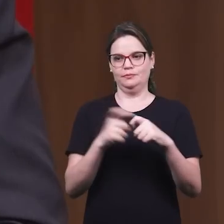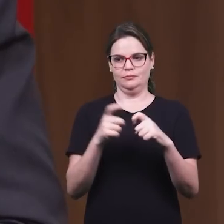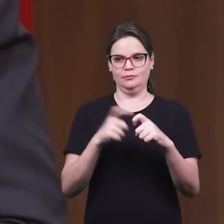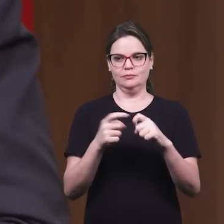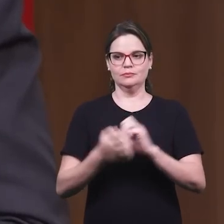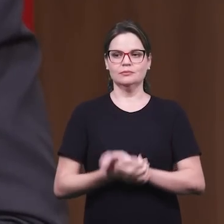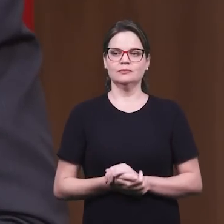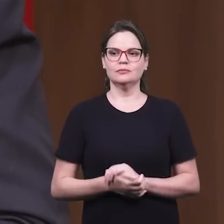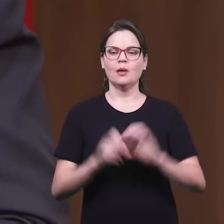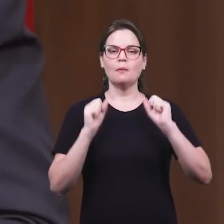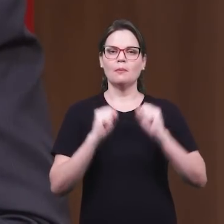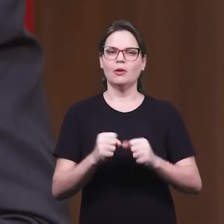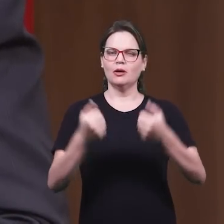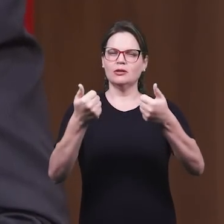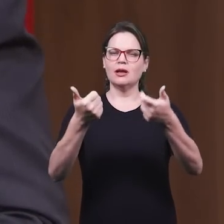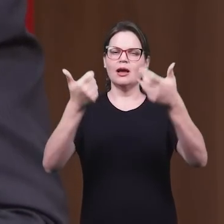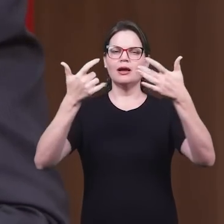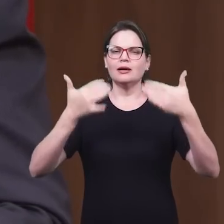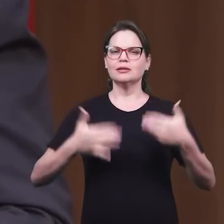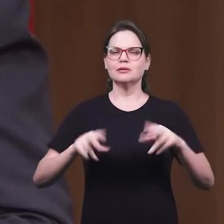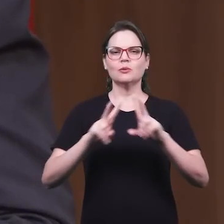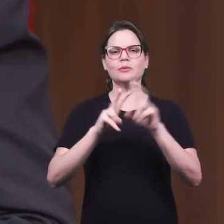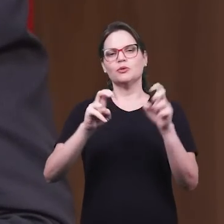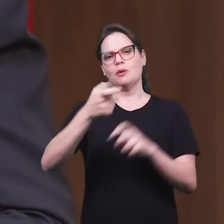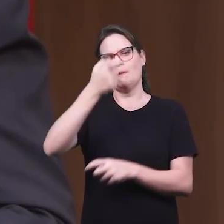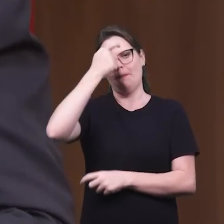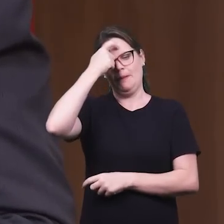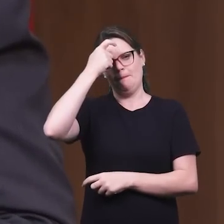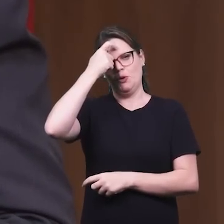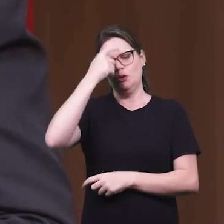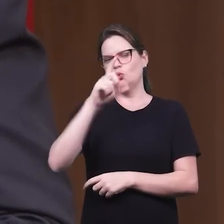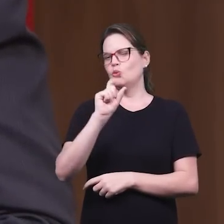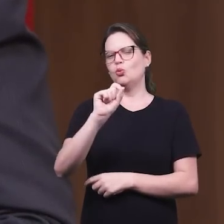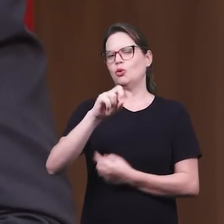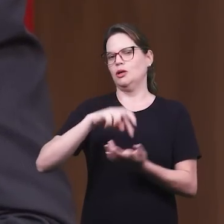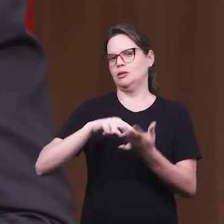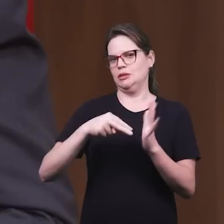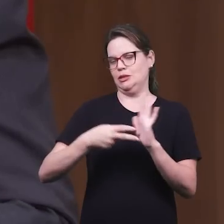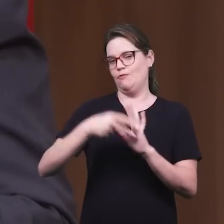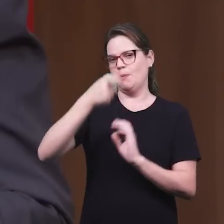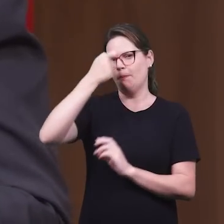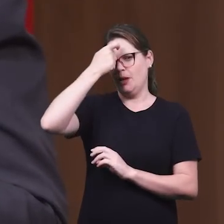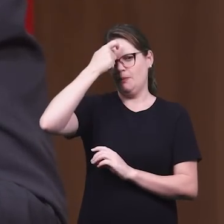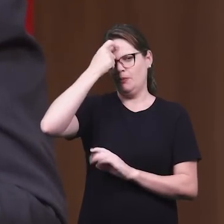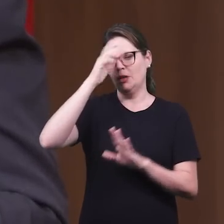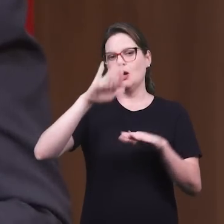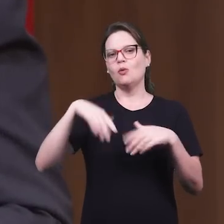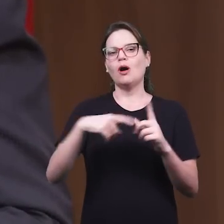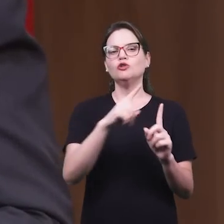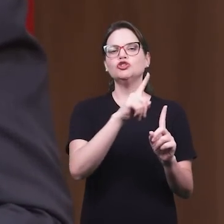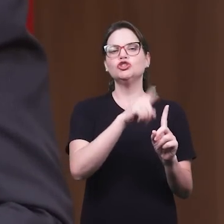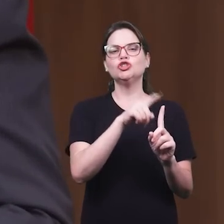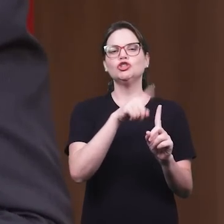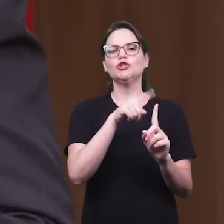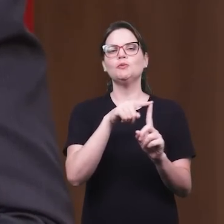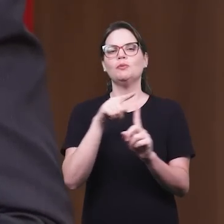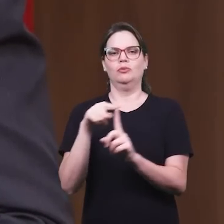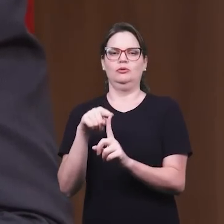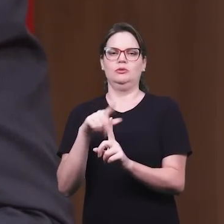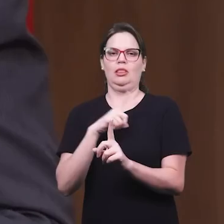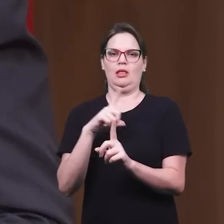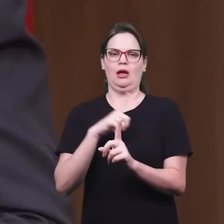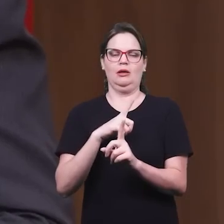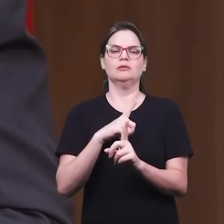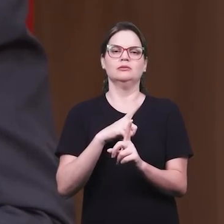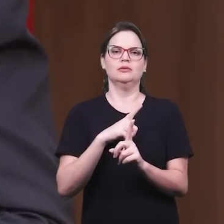para nós a respeito da memória, o que é a memória, mas os tipos de memória que a ciência